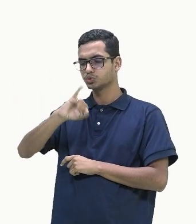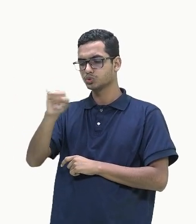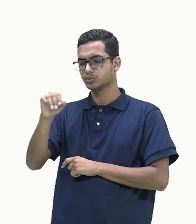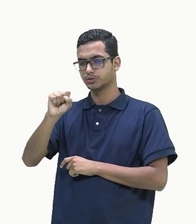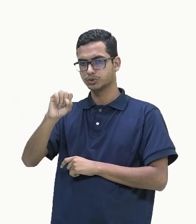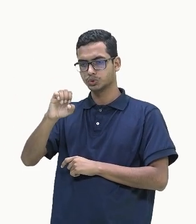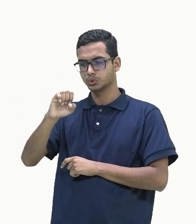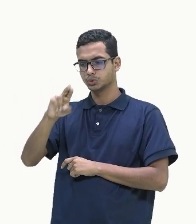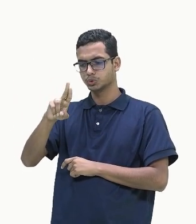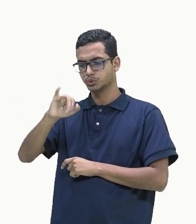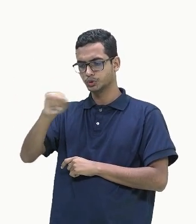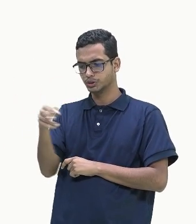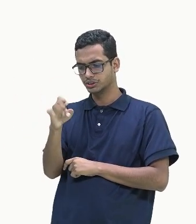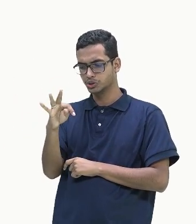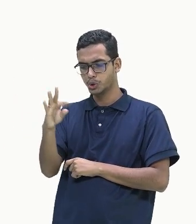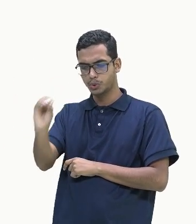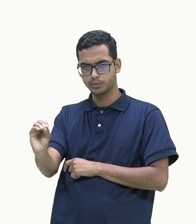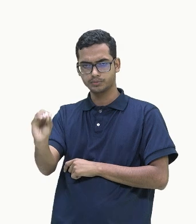sujeito